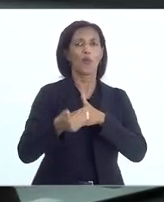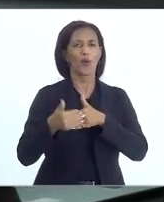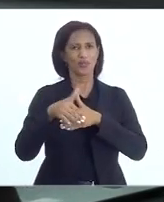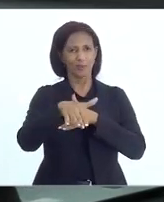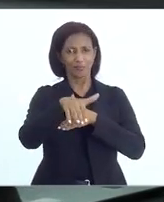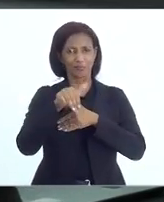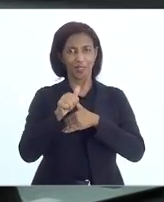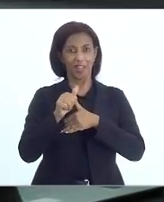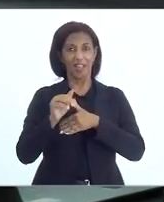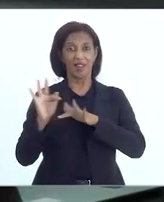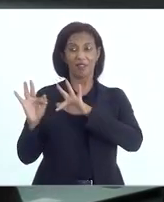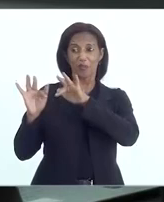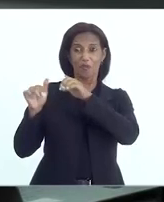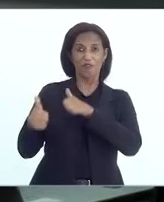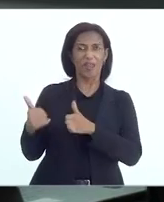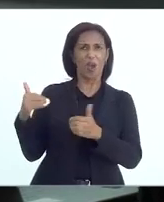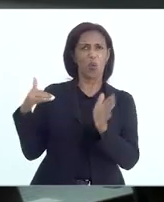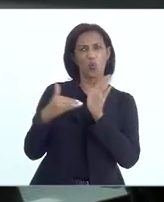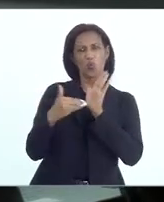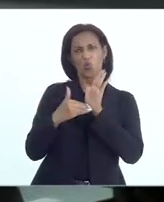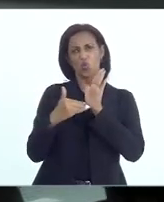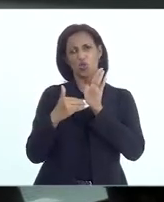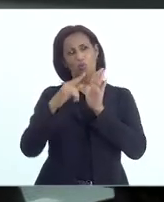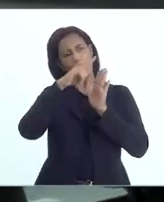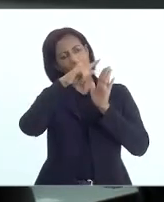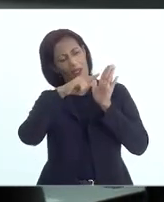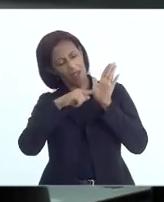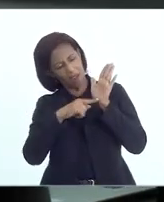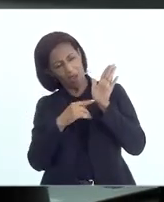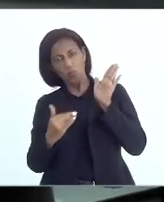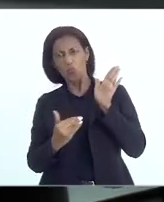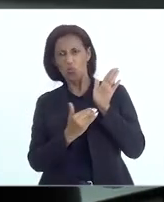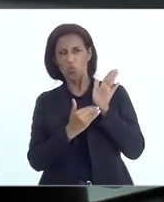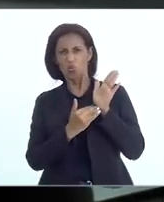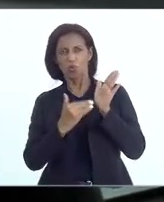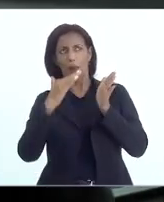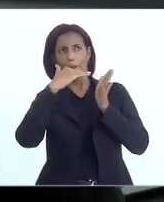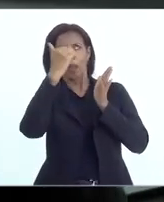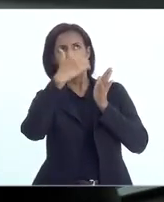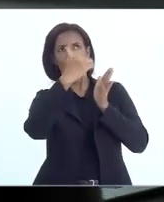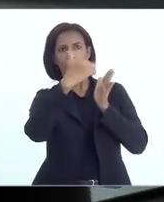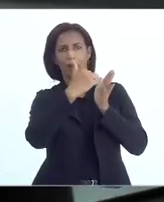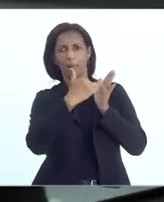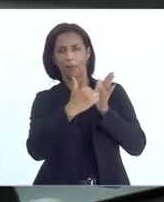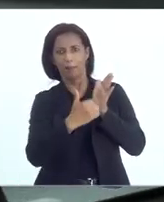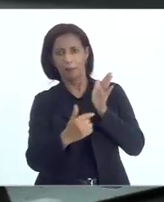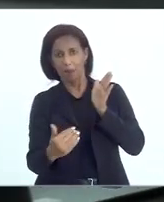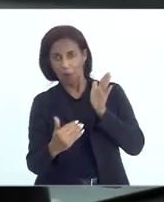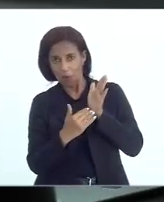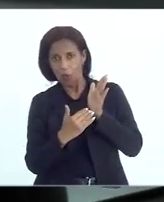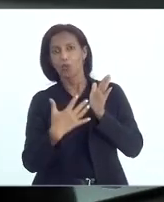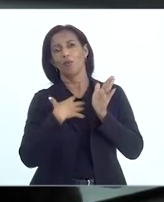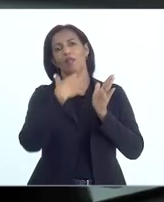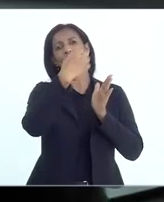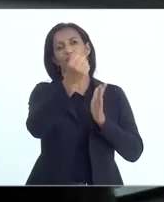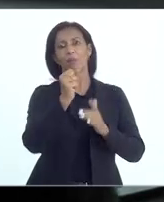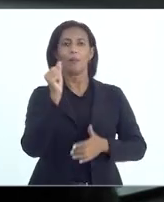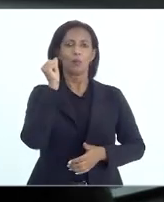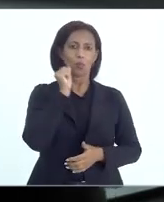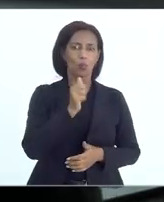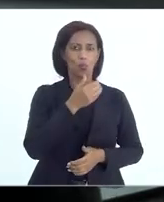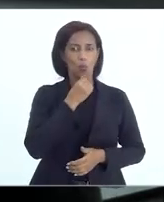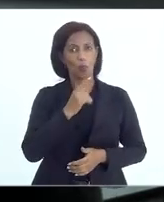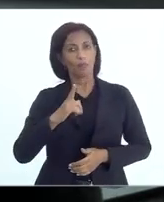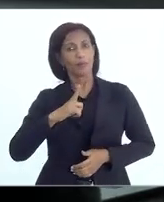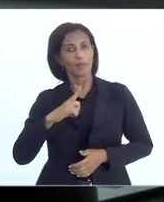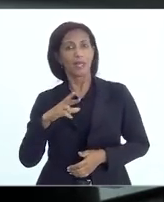chamamento ela vai ao final da fila então ao final de todas as convocações Aquelas que nós falamos ali as mulheres e